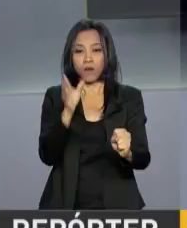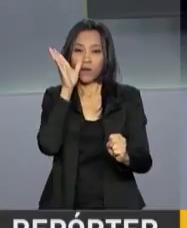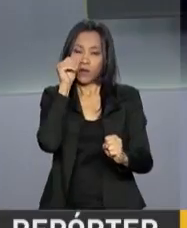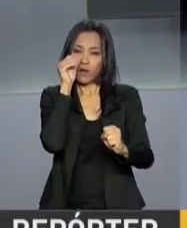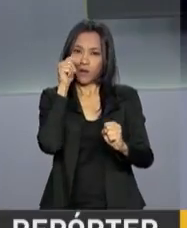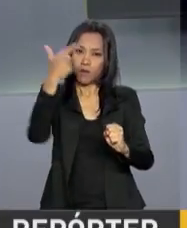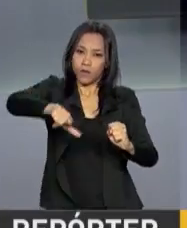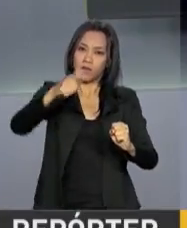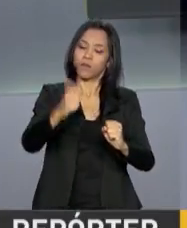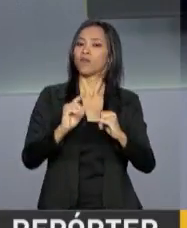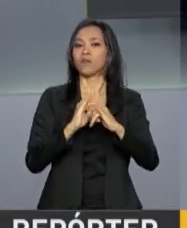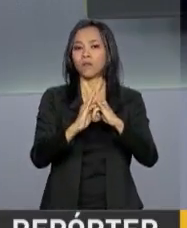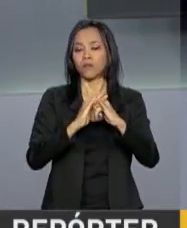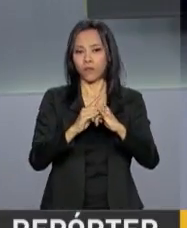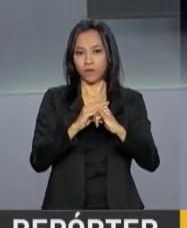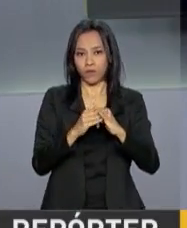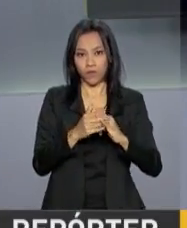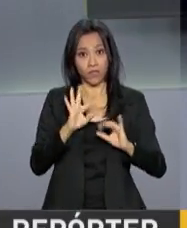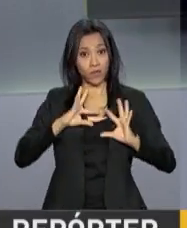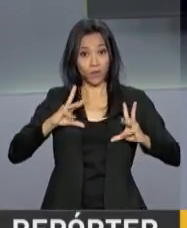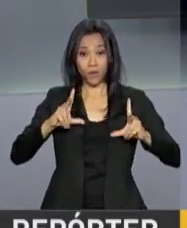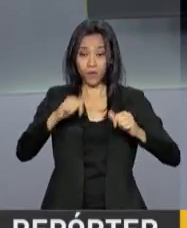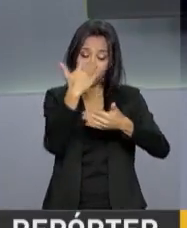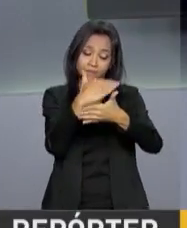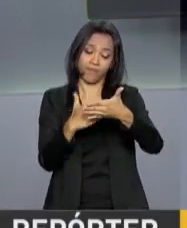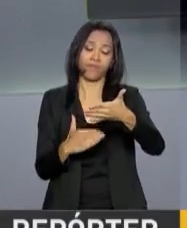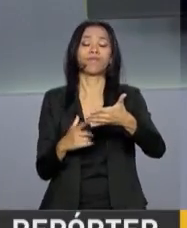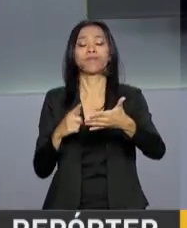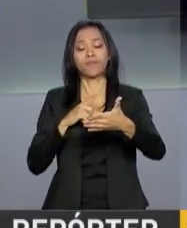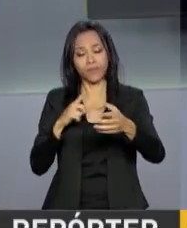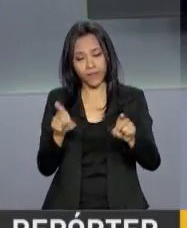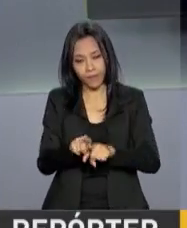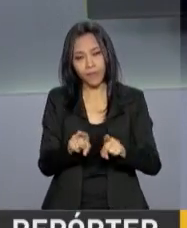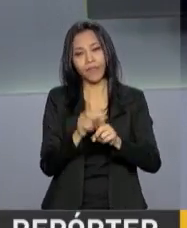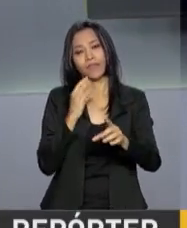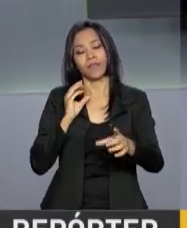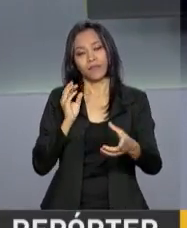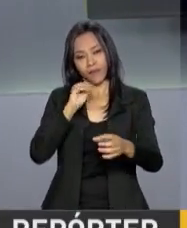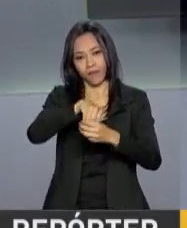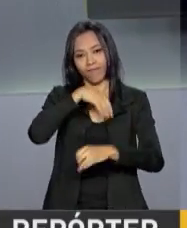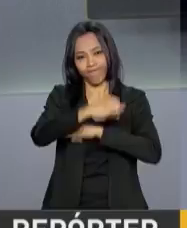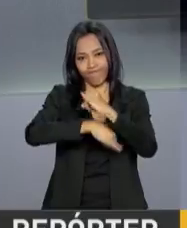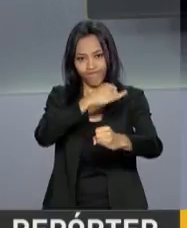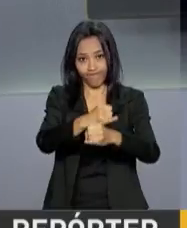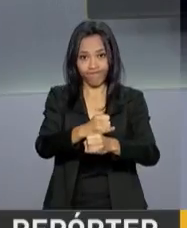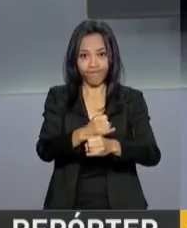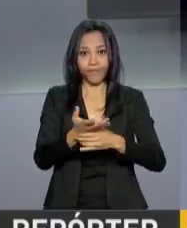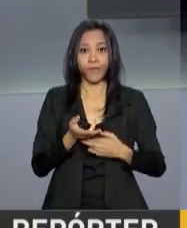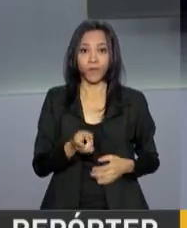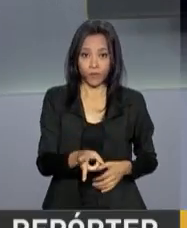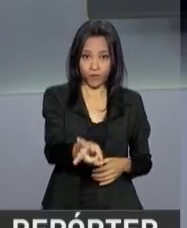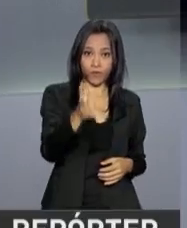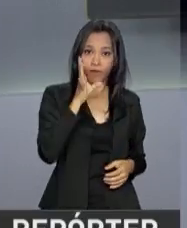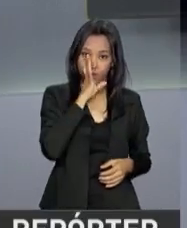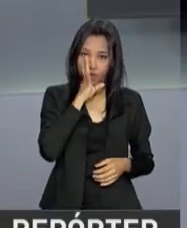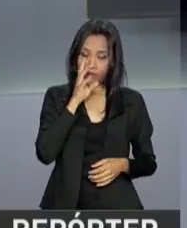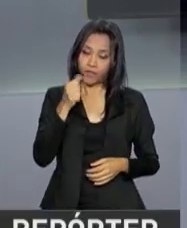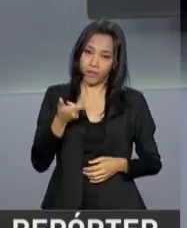as reportagens no YouTube. E toda a nossa programação também está na página da NBR na internet.